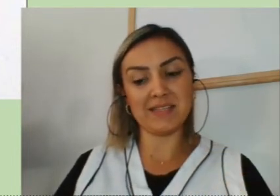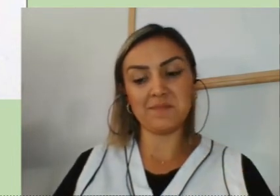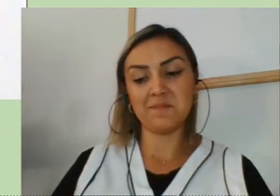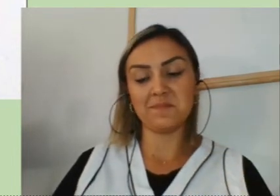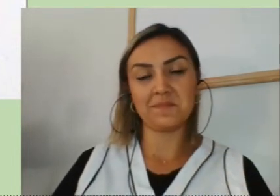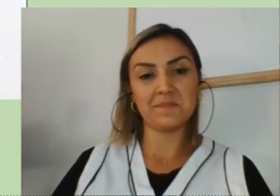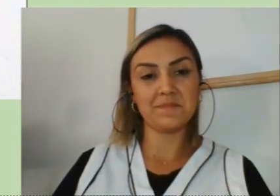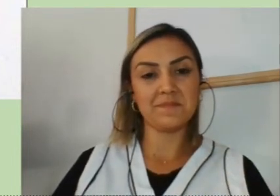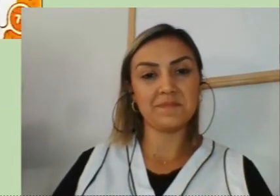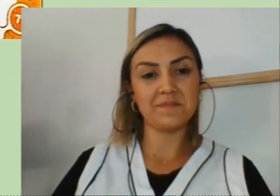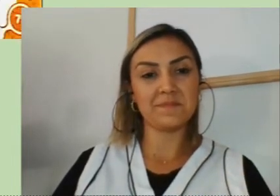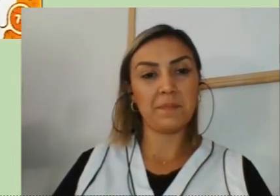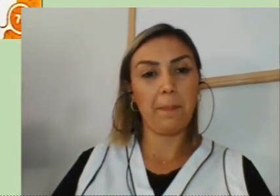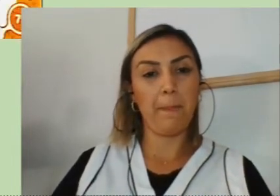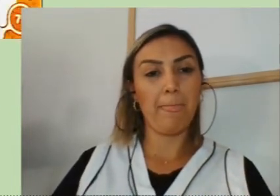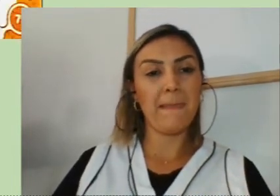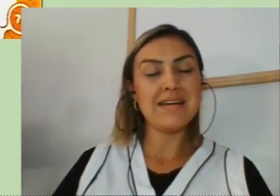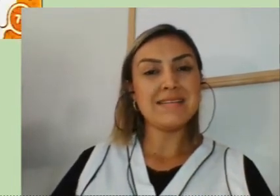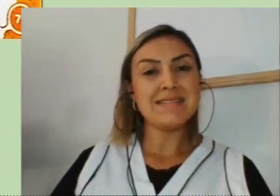kW.